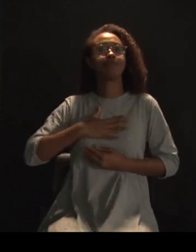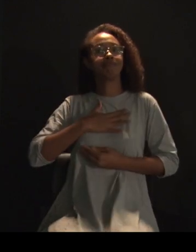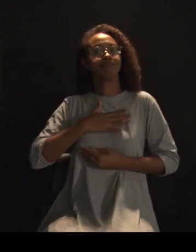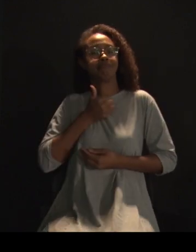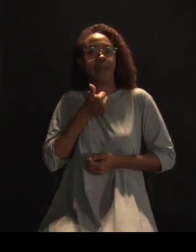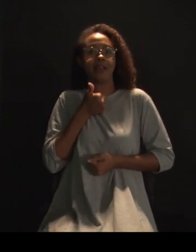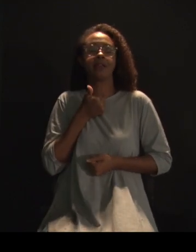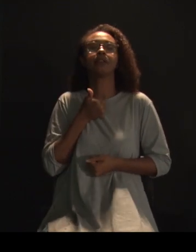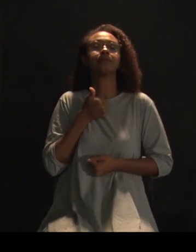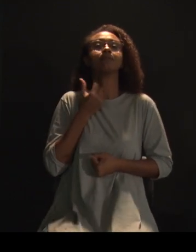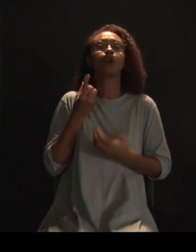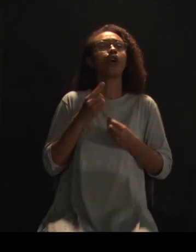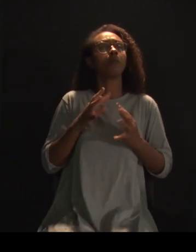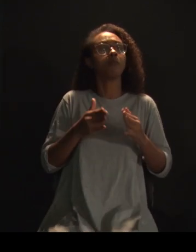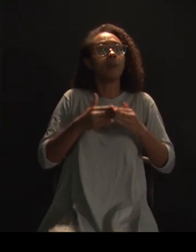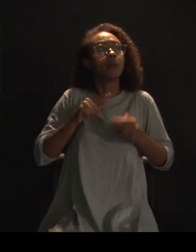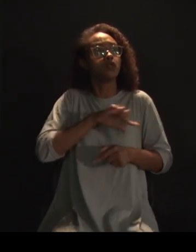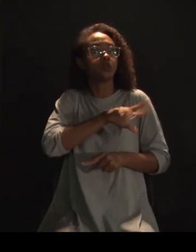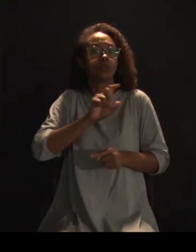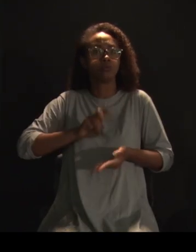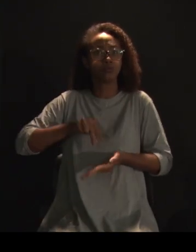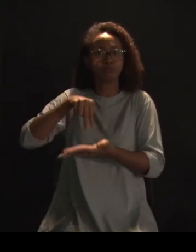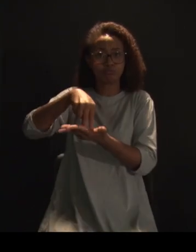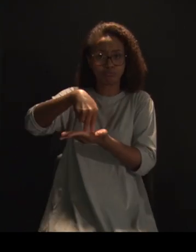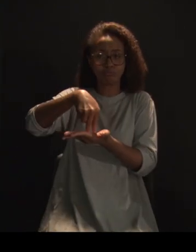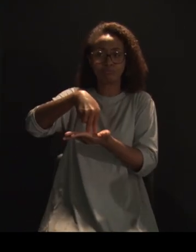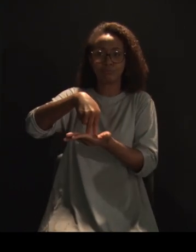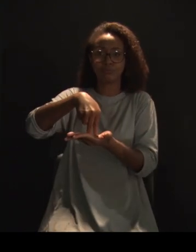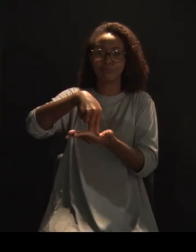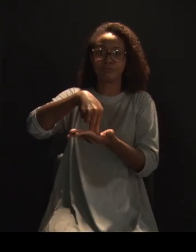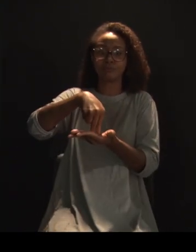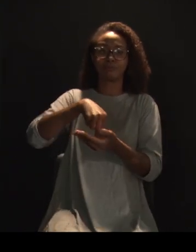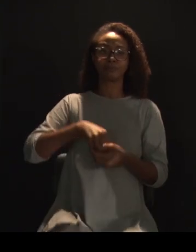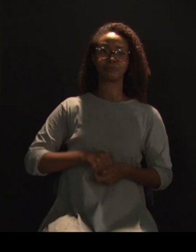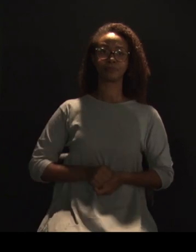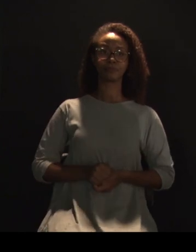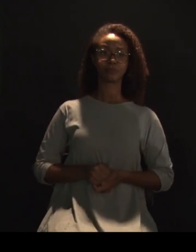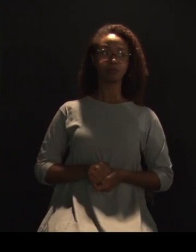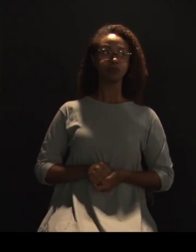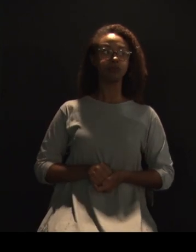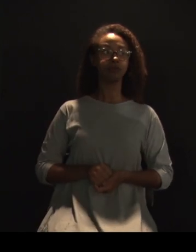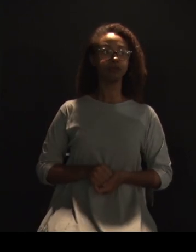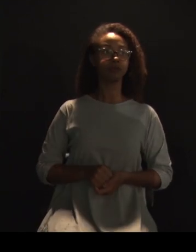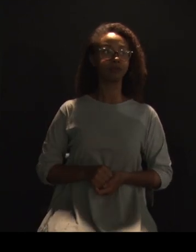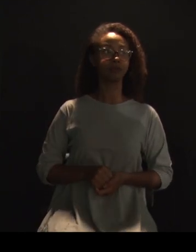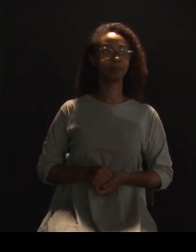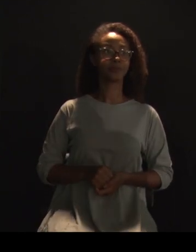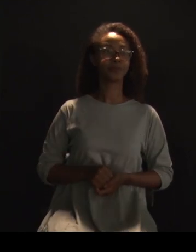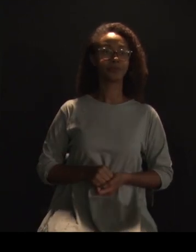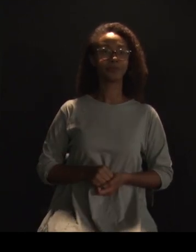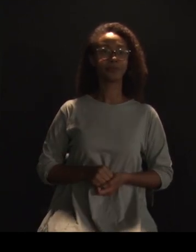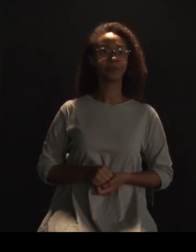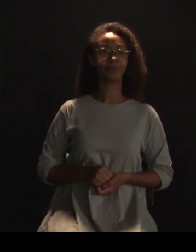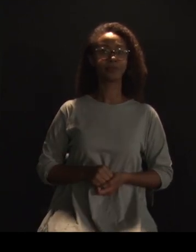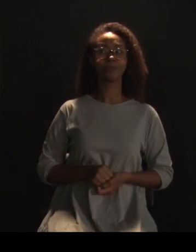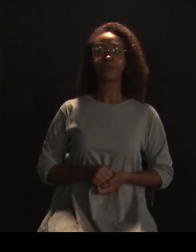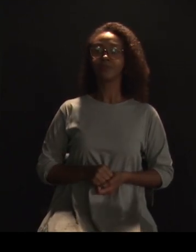então eu queria que todos se levantassem e e pedisse muito